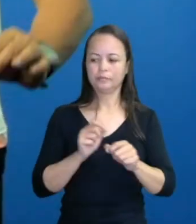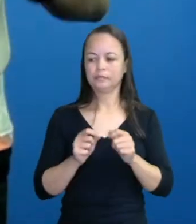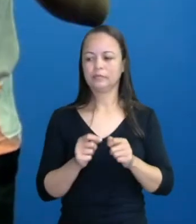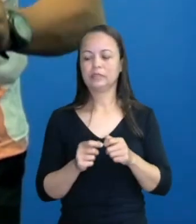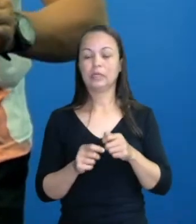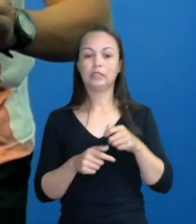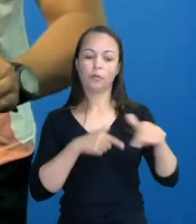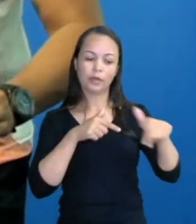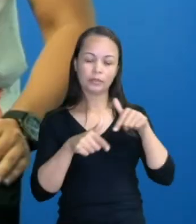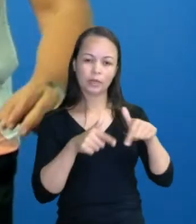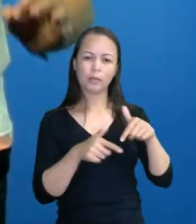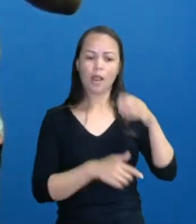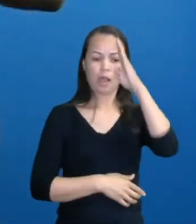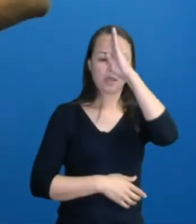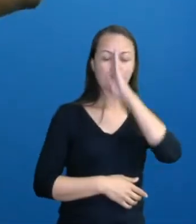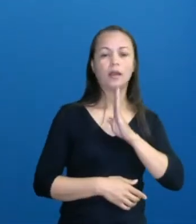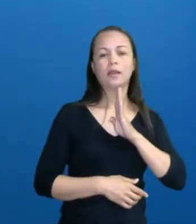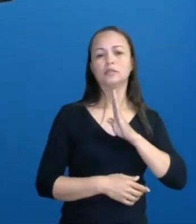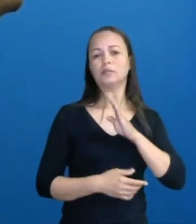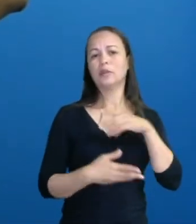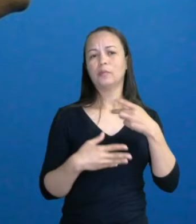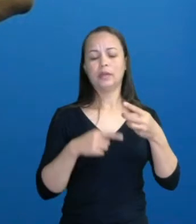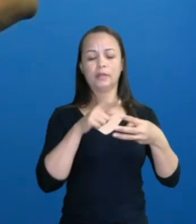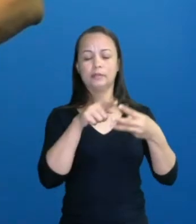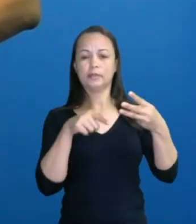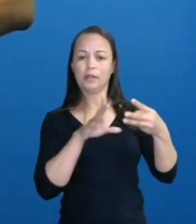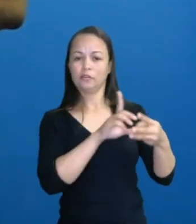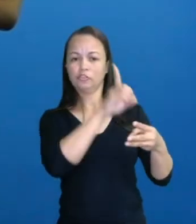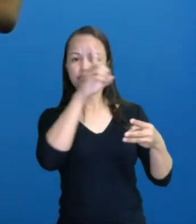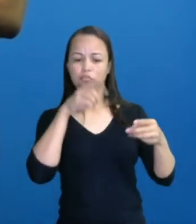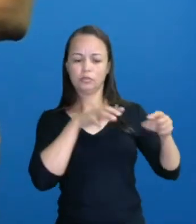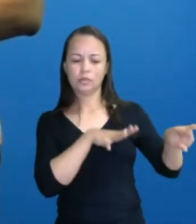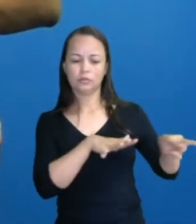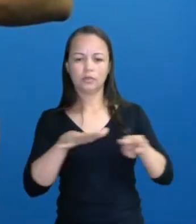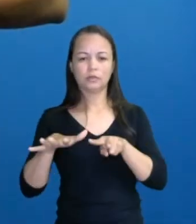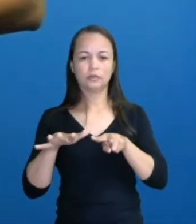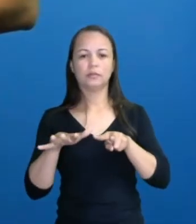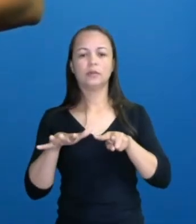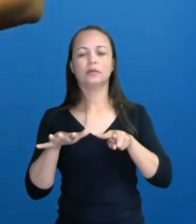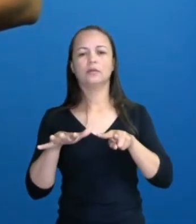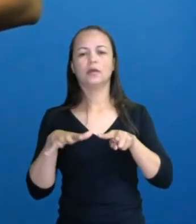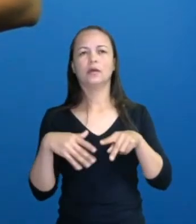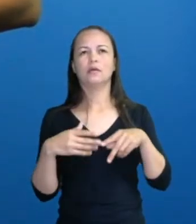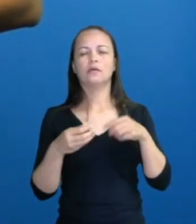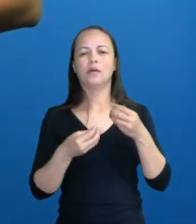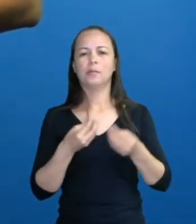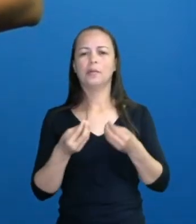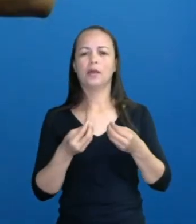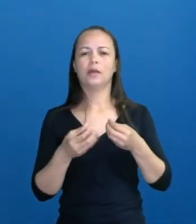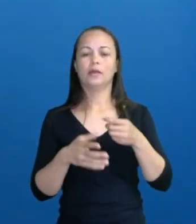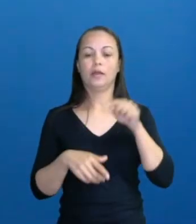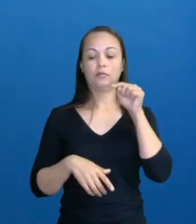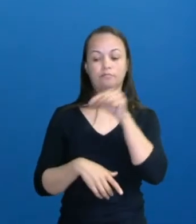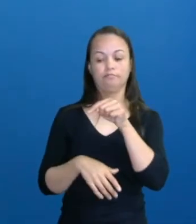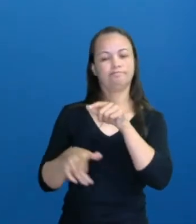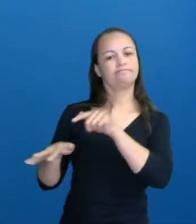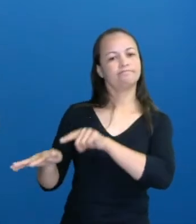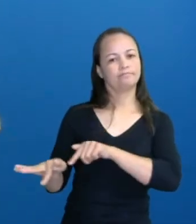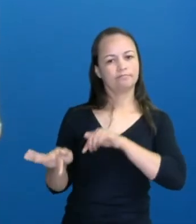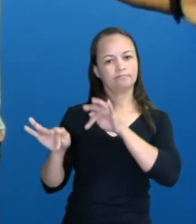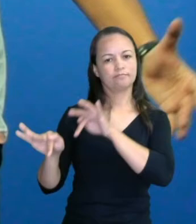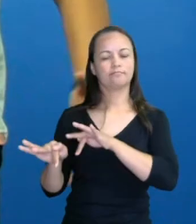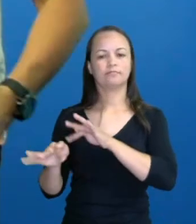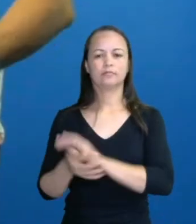deve trabalhar gratuitamente durante pelo menos 3 dias na semana para o servo. Toda